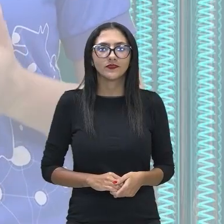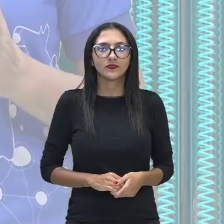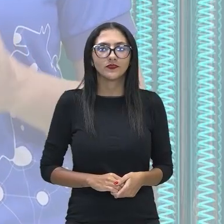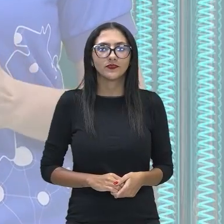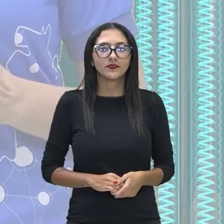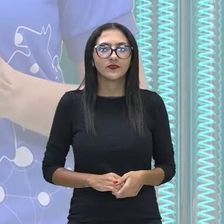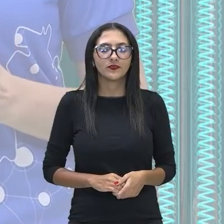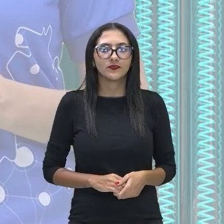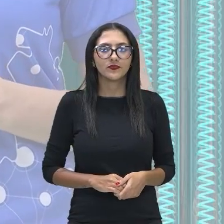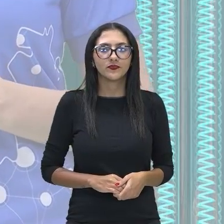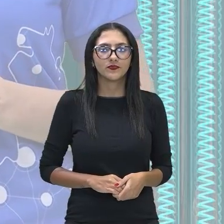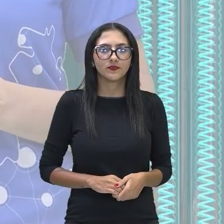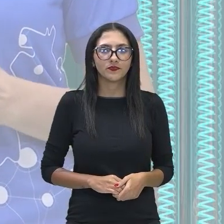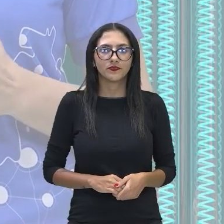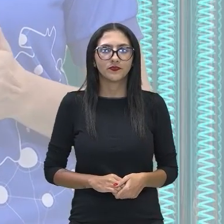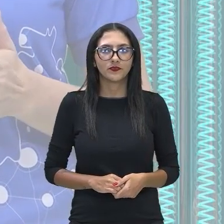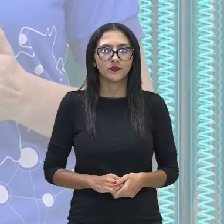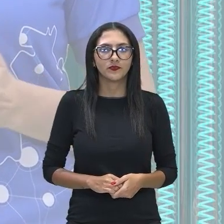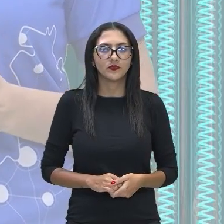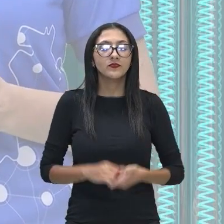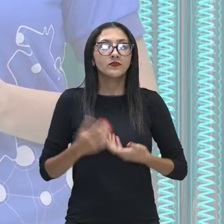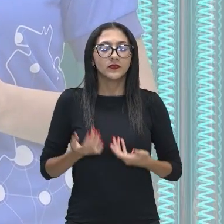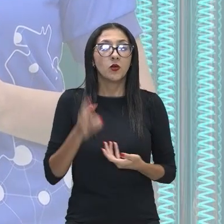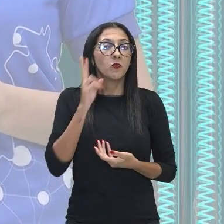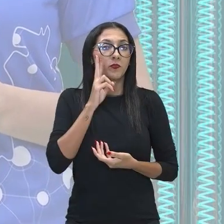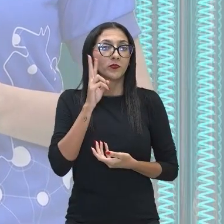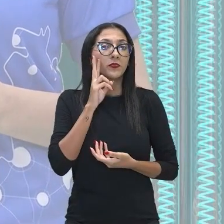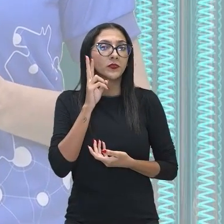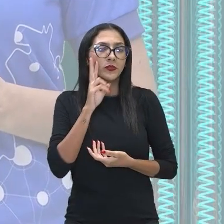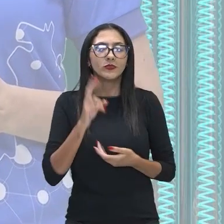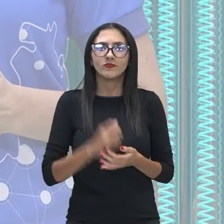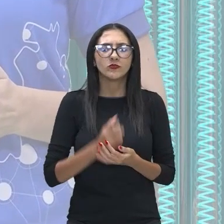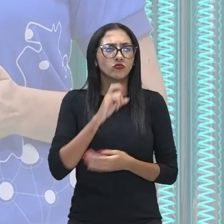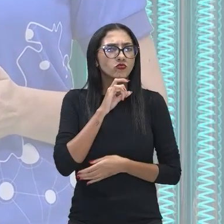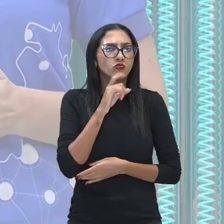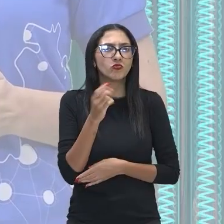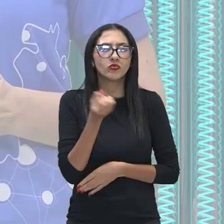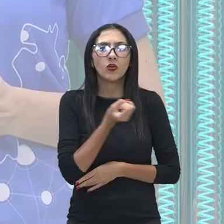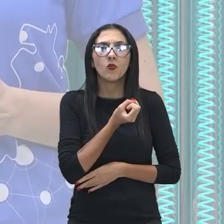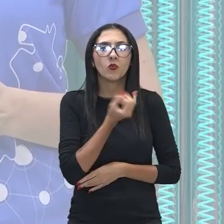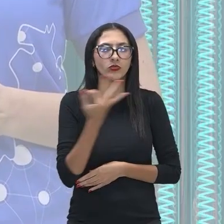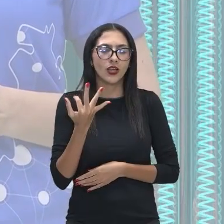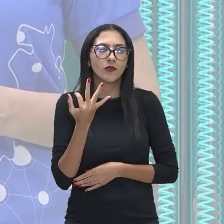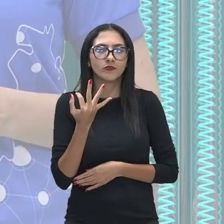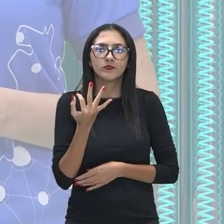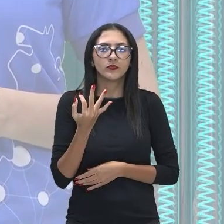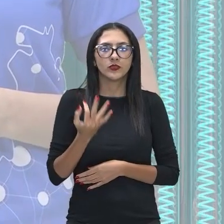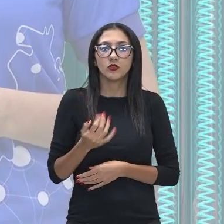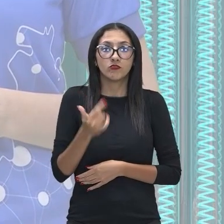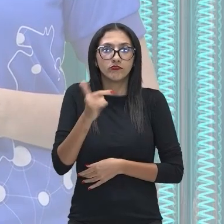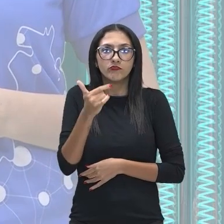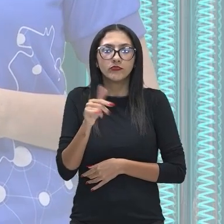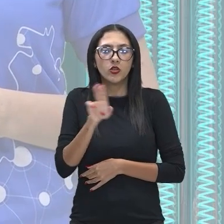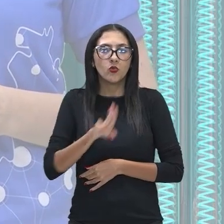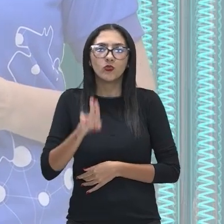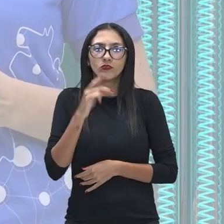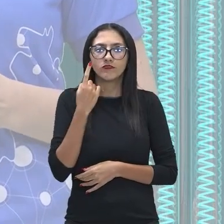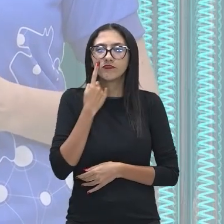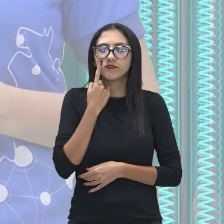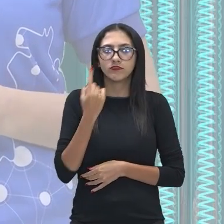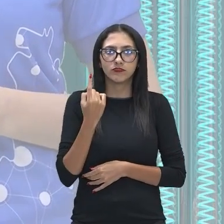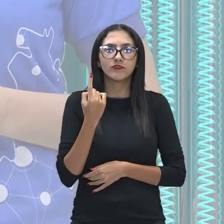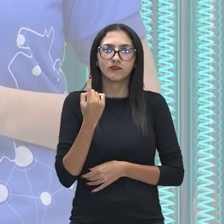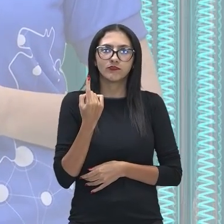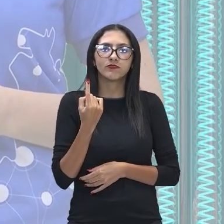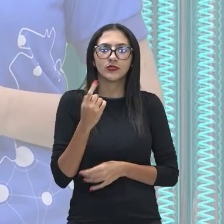Então, lembrem-se que, como a gente não conta, não utilizamos